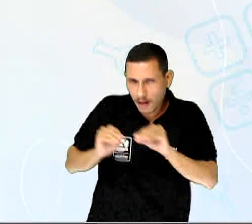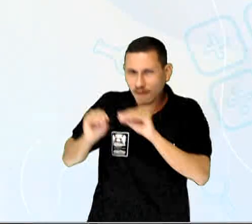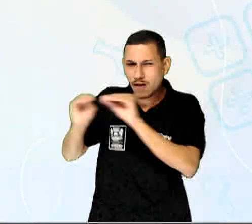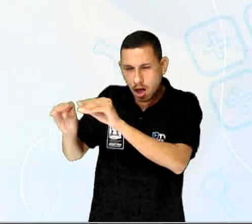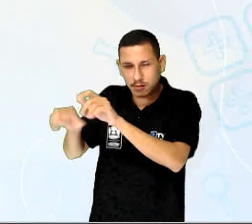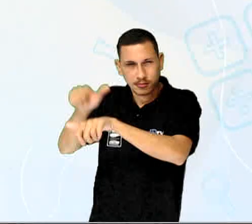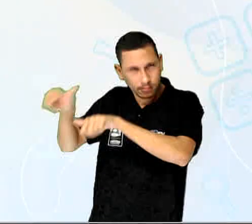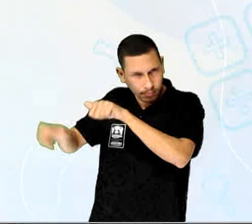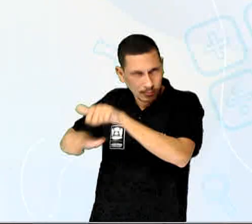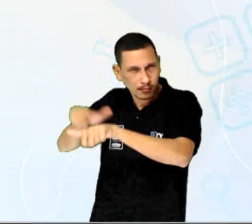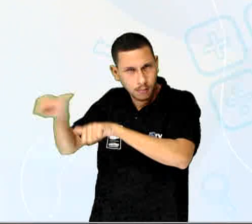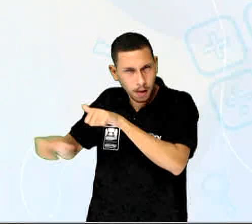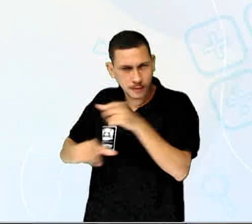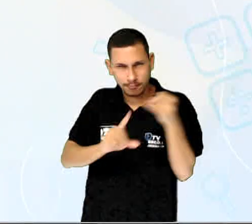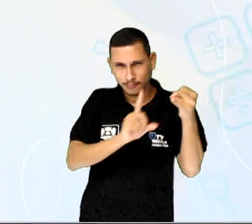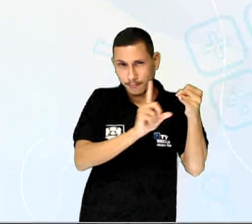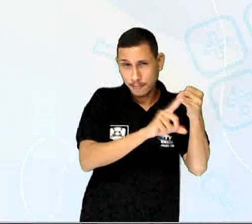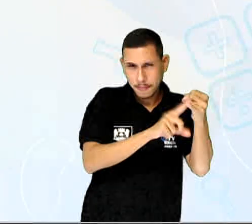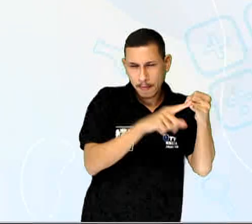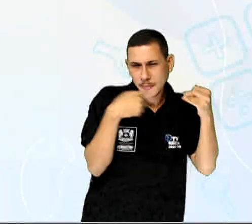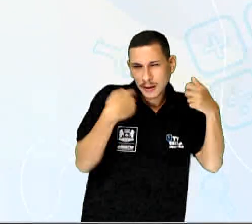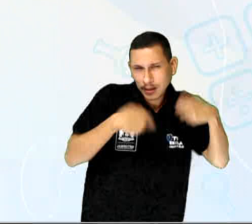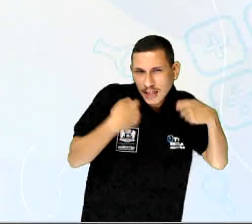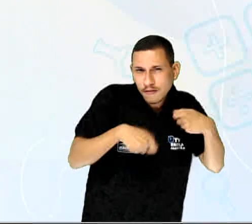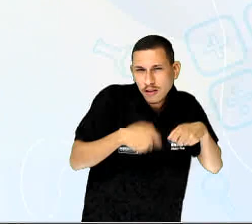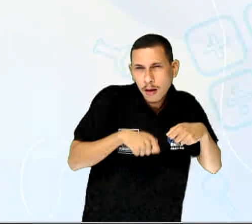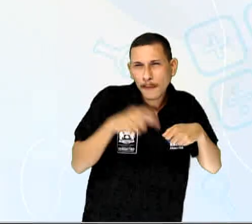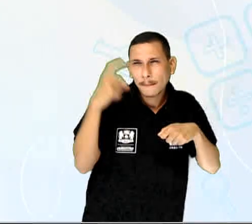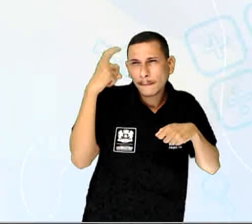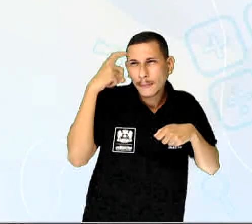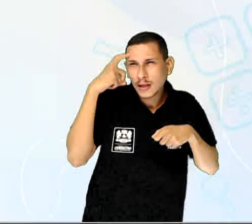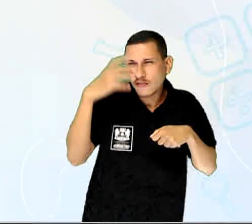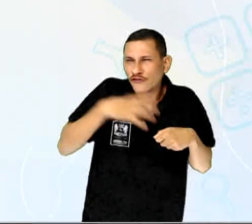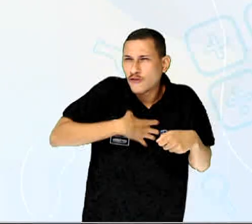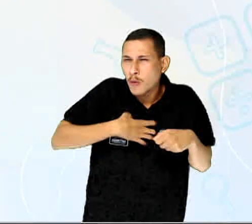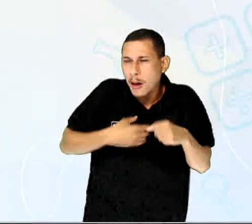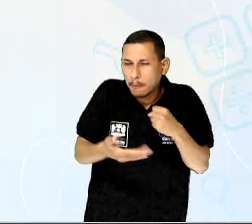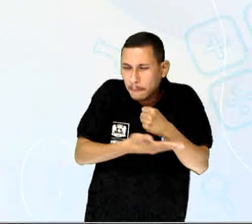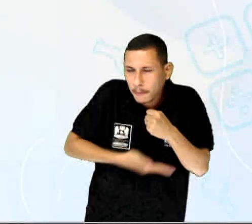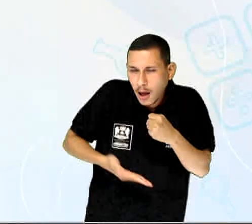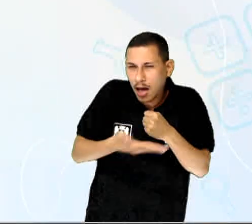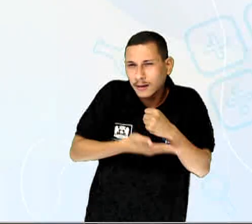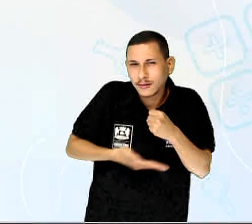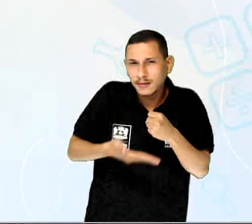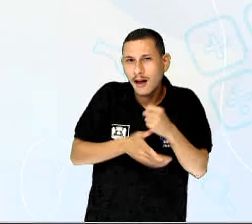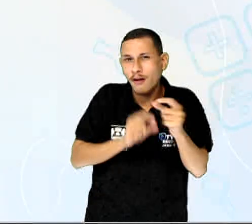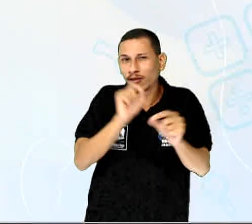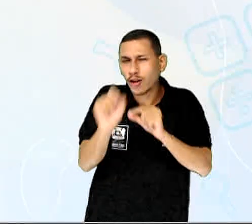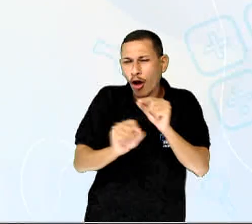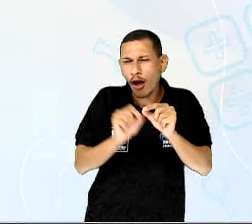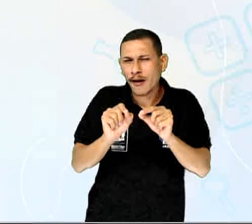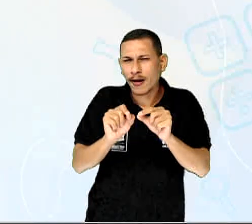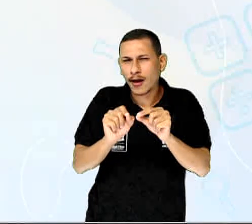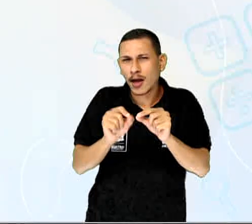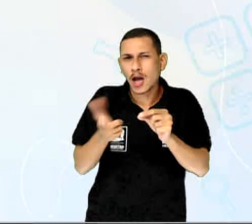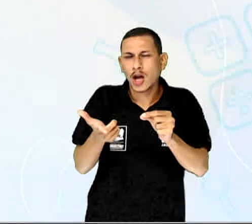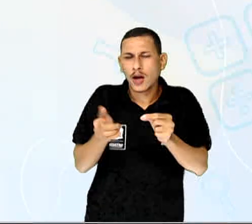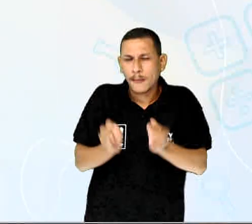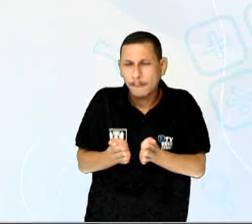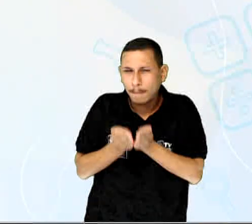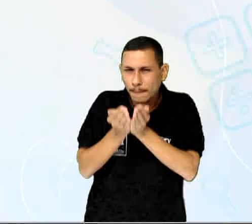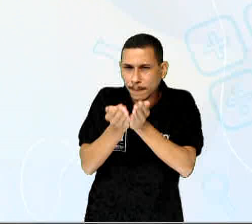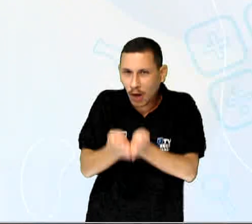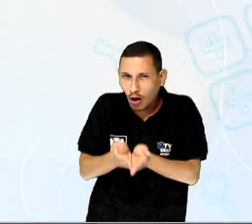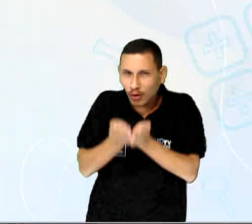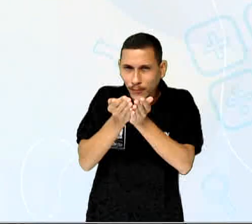transformava. Primeiro, a necessidade o fez pensar em meios básicos, como, por exemplo, a construção de botes para